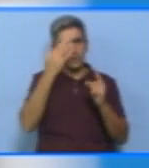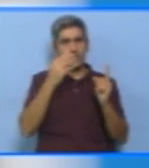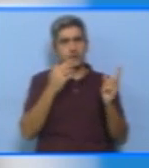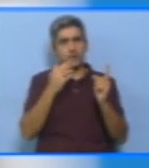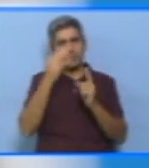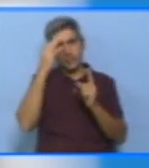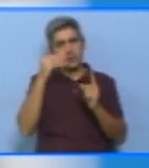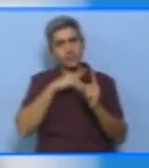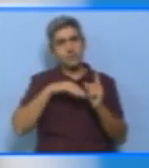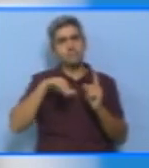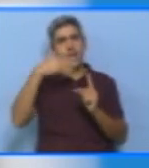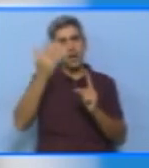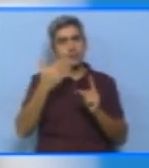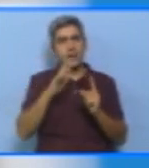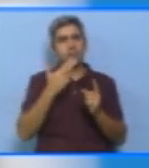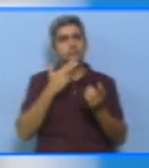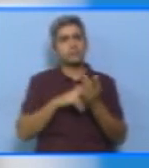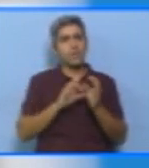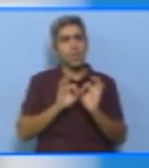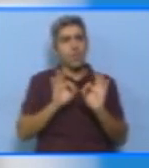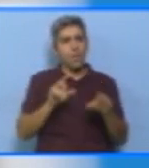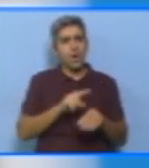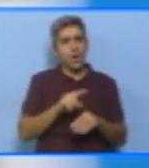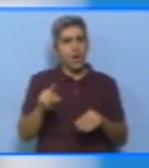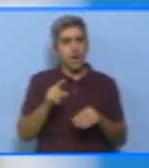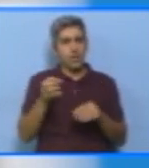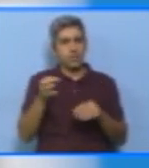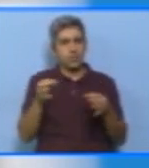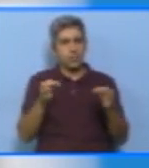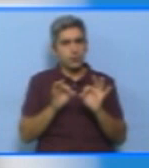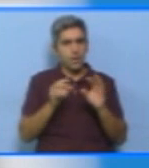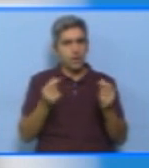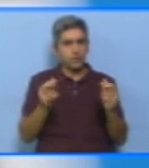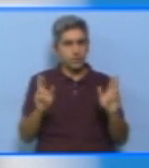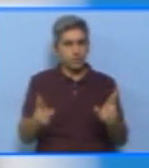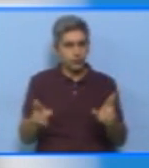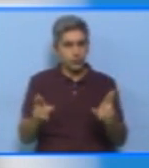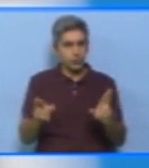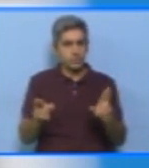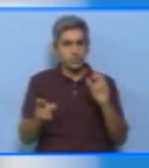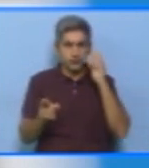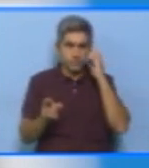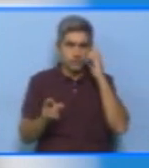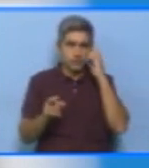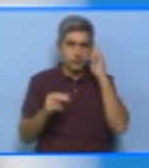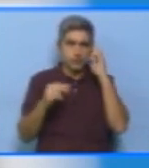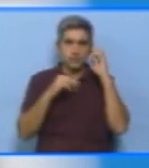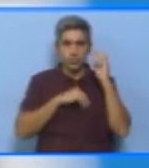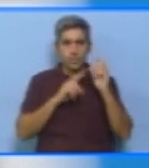iam receber mais, mas receberam também 1 denário cada um. Depois de o terem